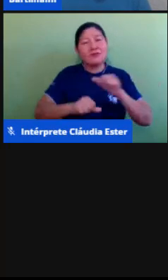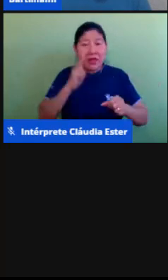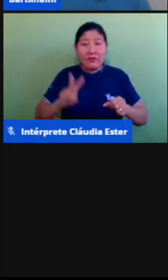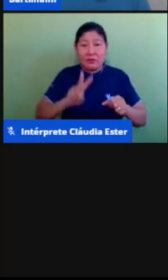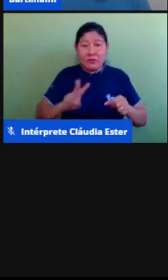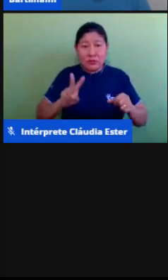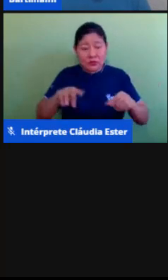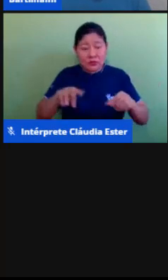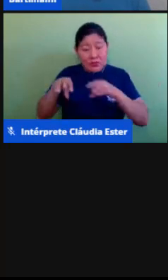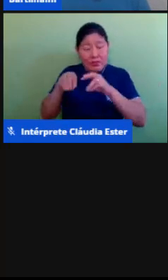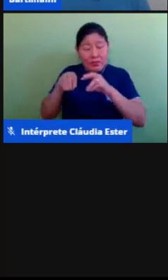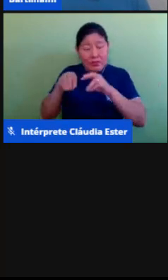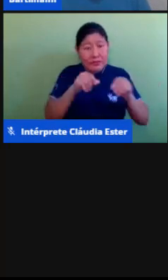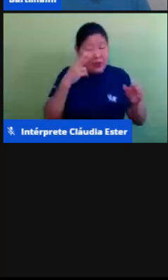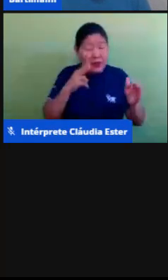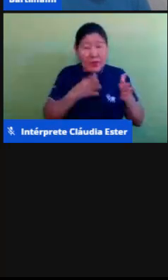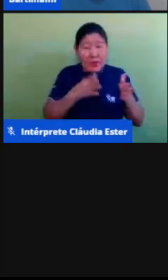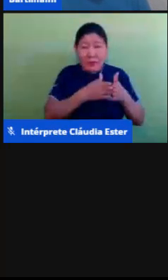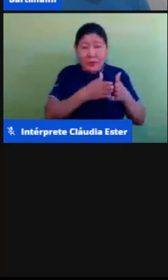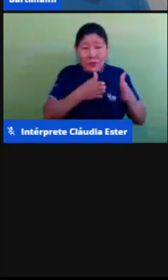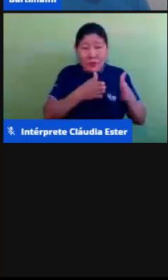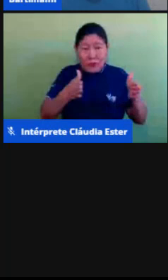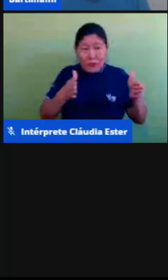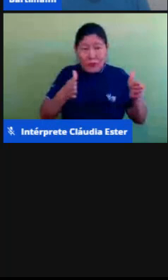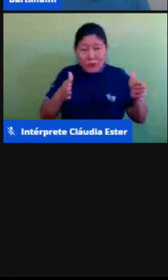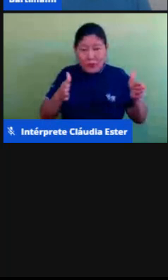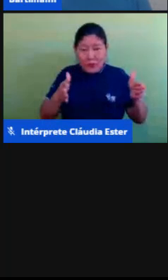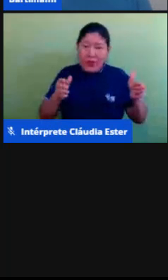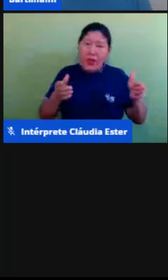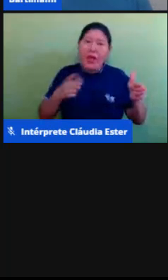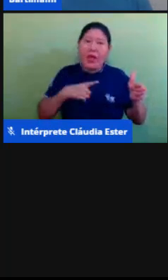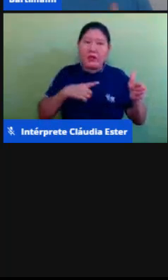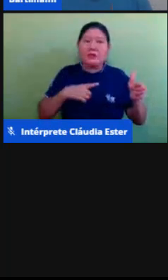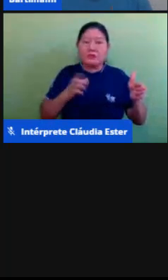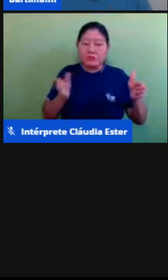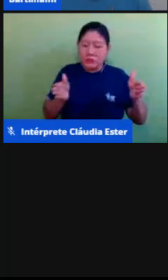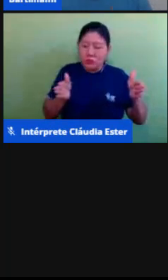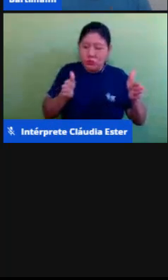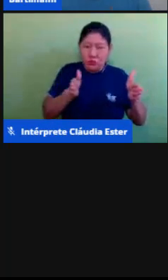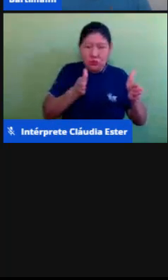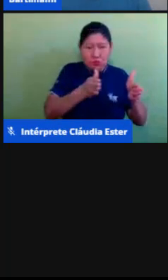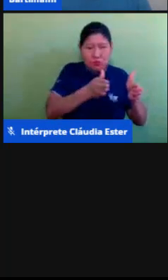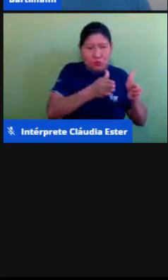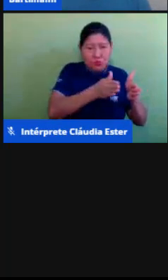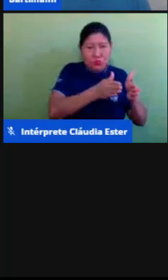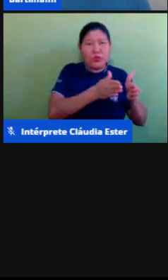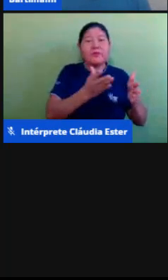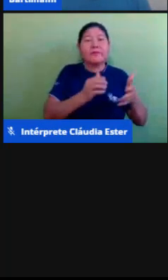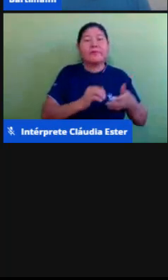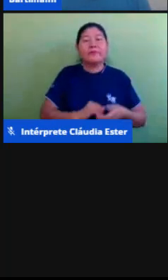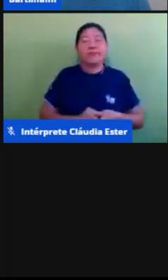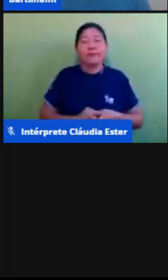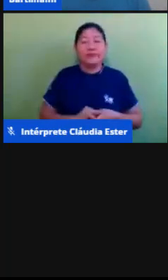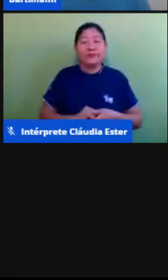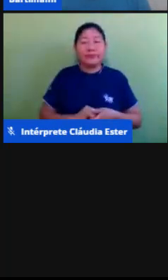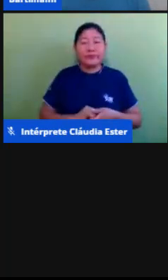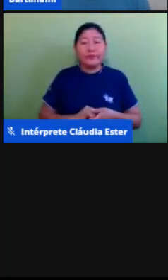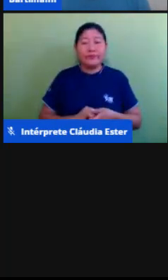terras a partir dessa variação temporal. O próximo